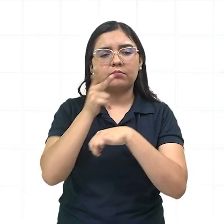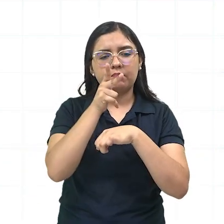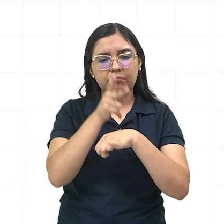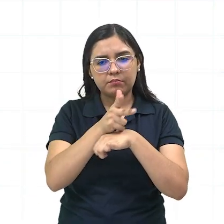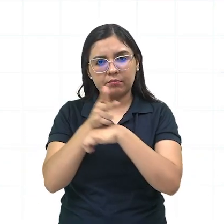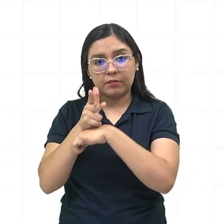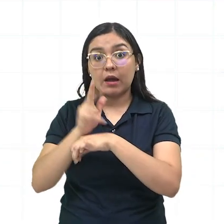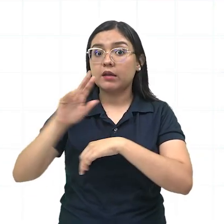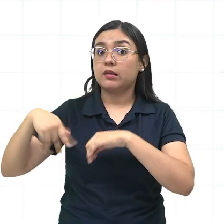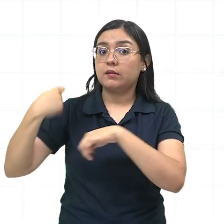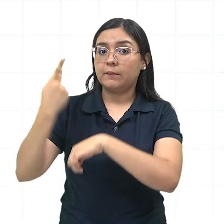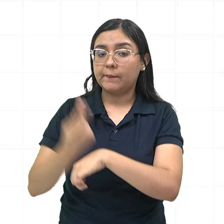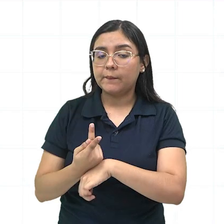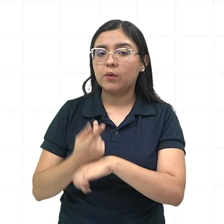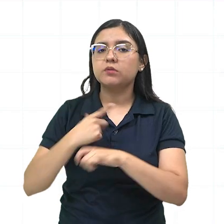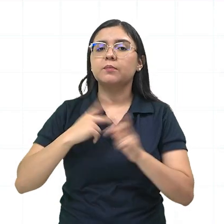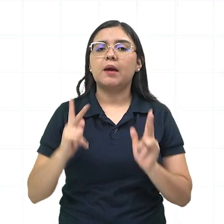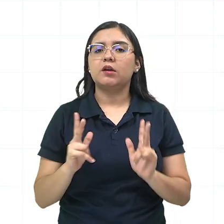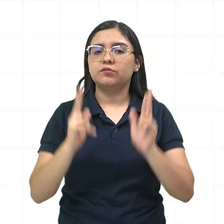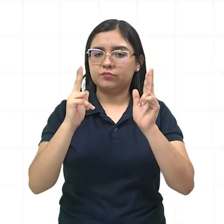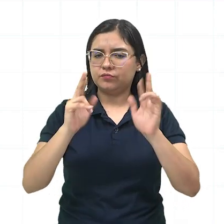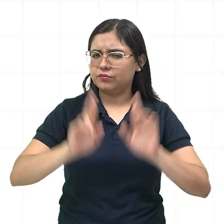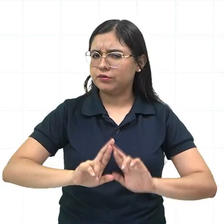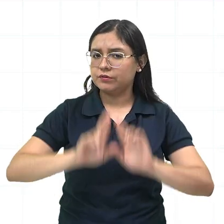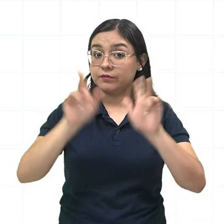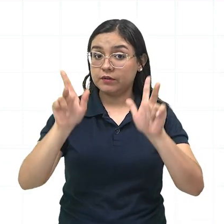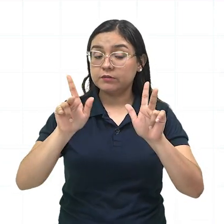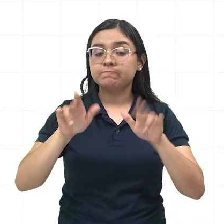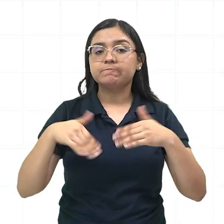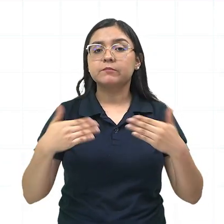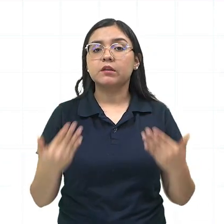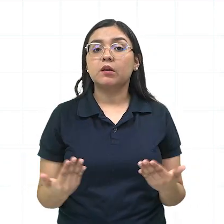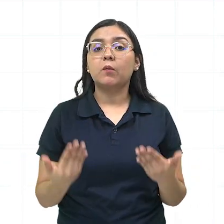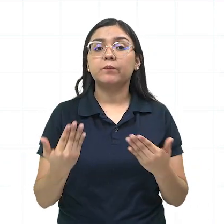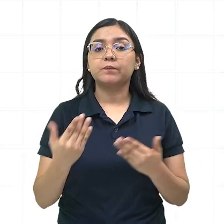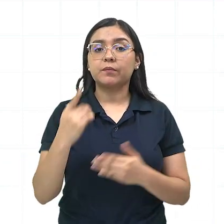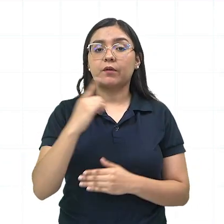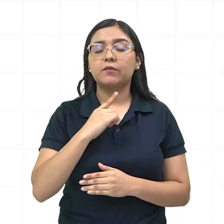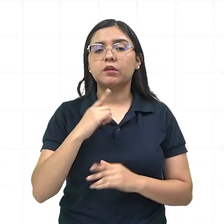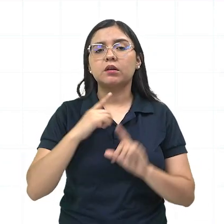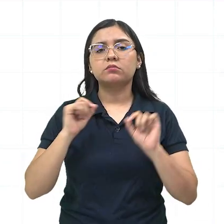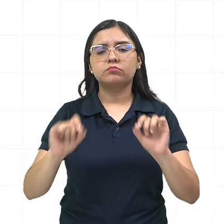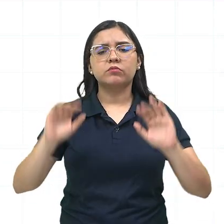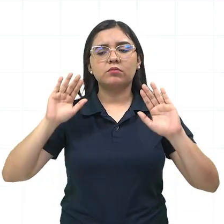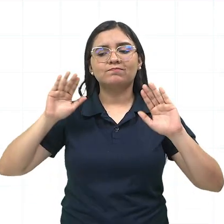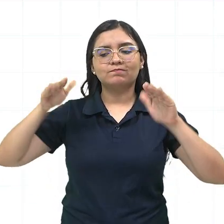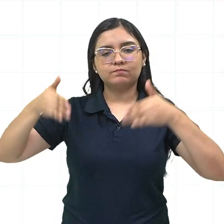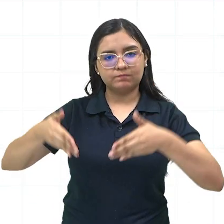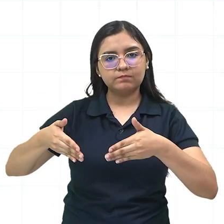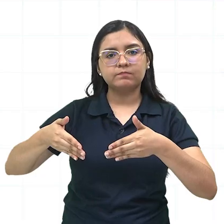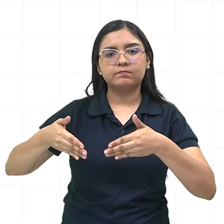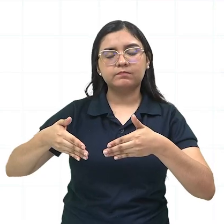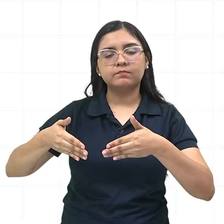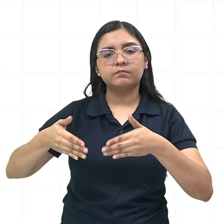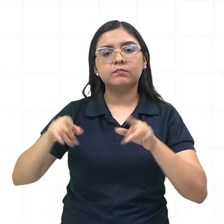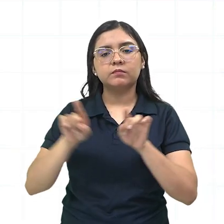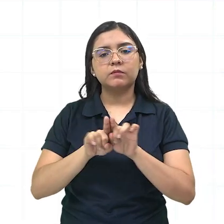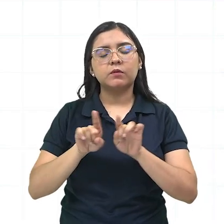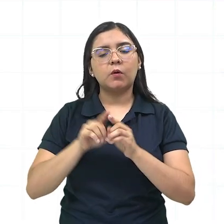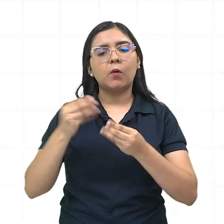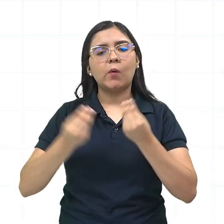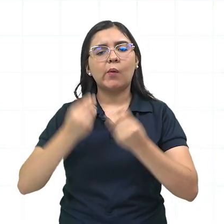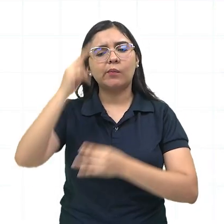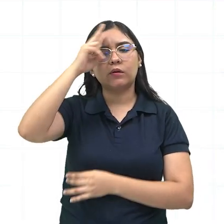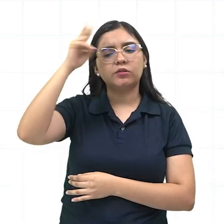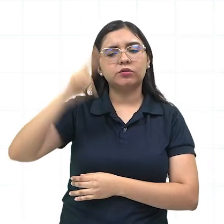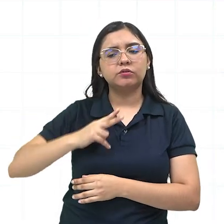e edição. É diferente. Então, eu vou ter que ter um olhar específico para como essa história